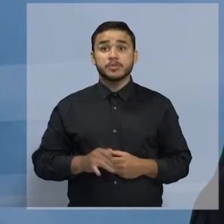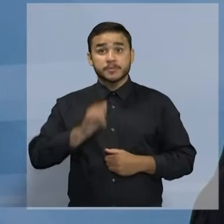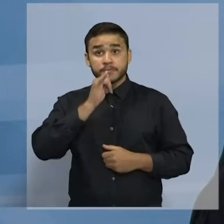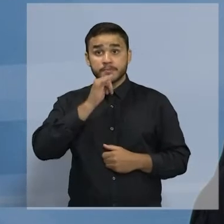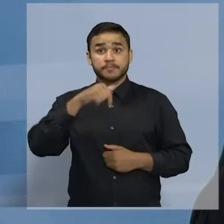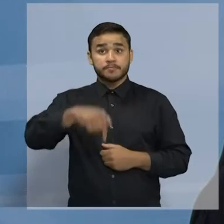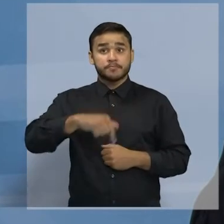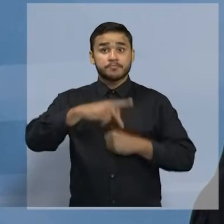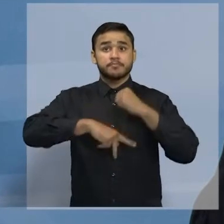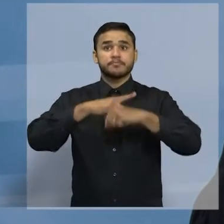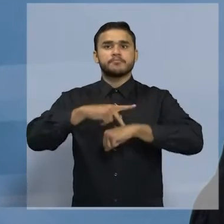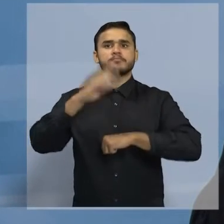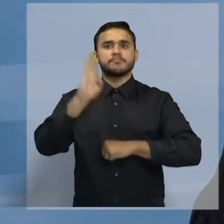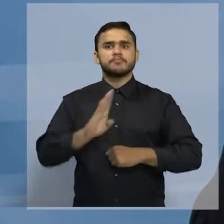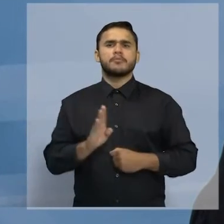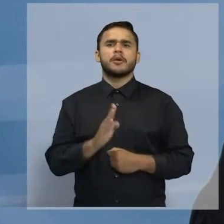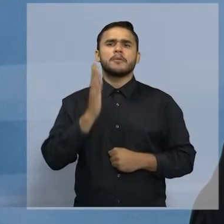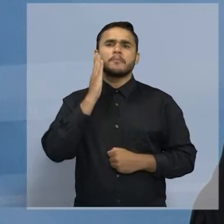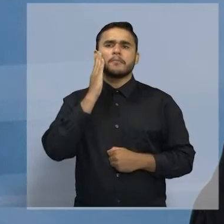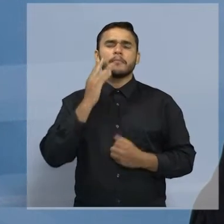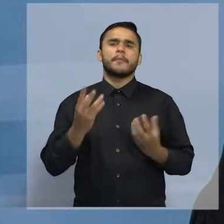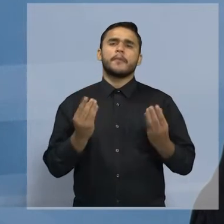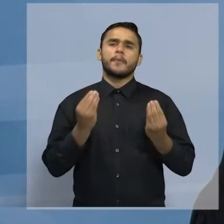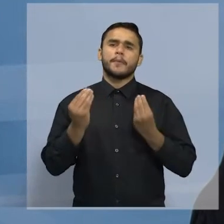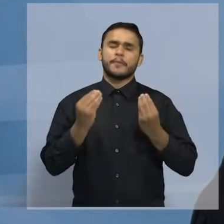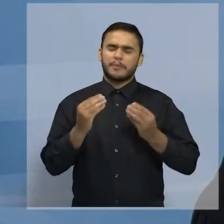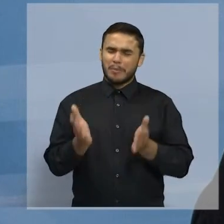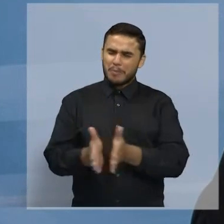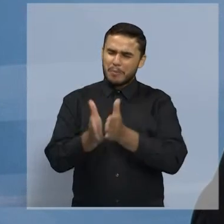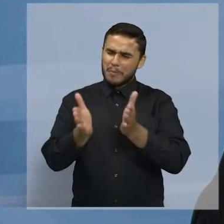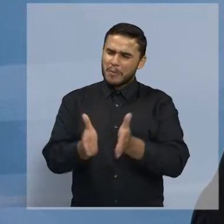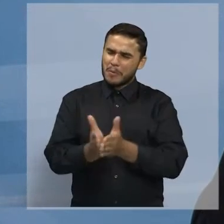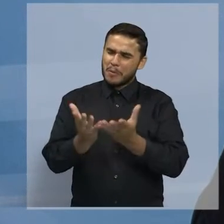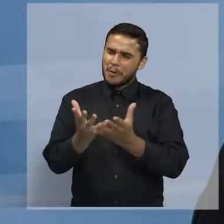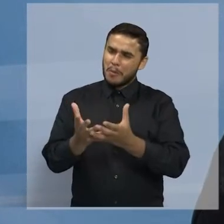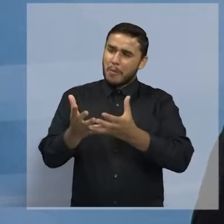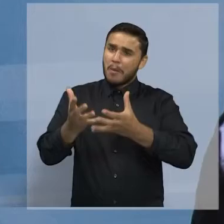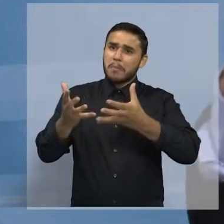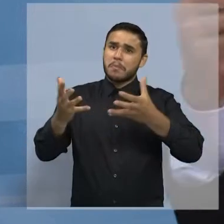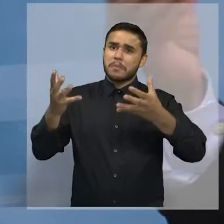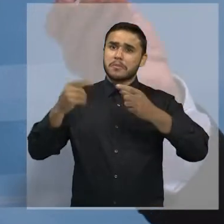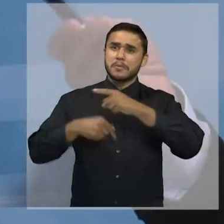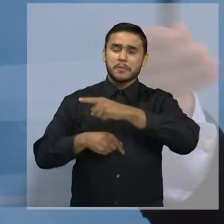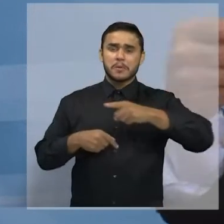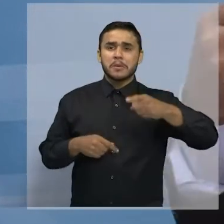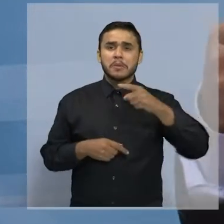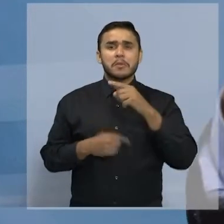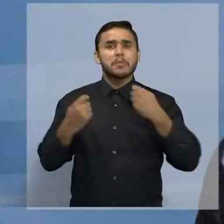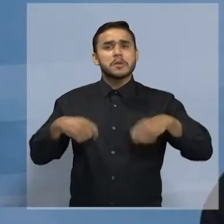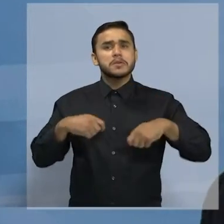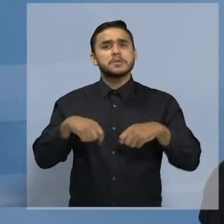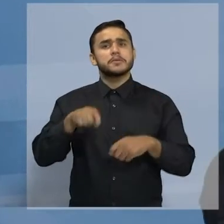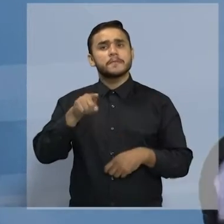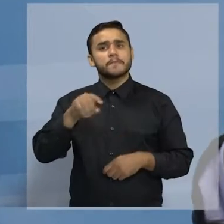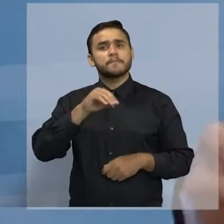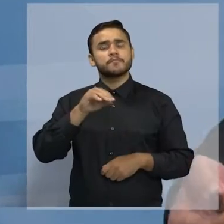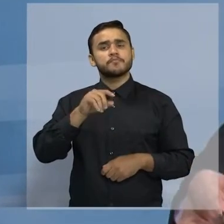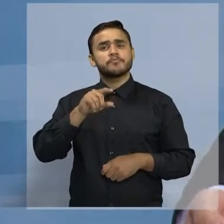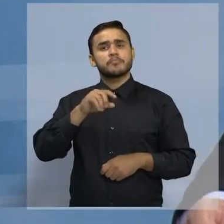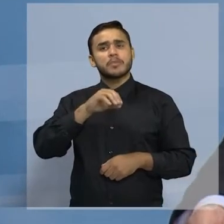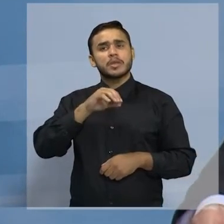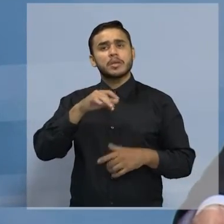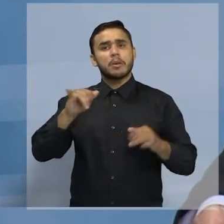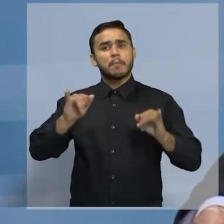que se o Brasil chegou a esta situação de pobres, necessitando dessa assistência, desse lado solidário